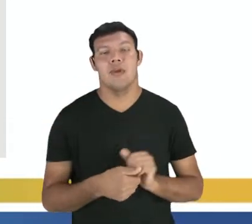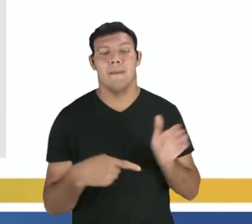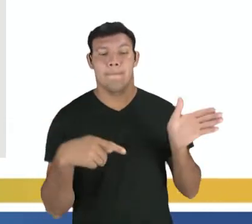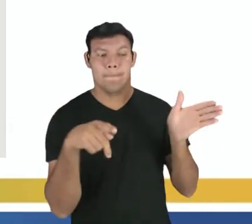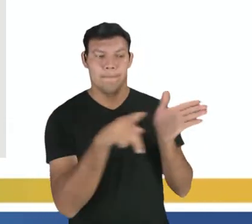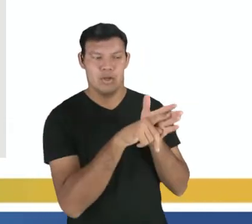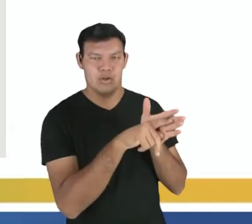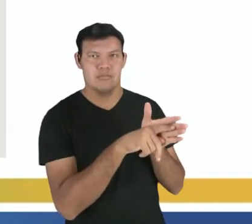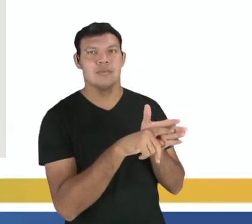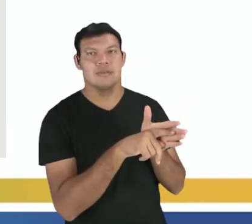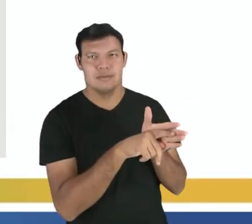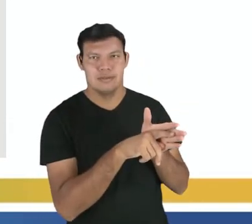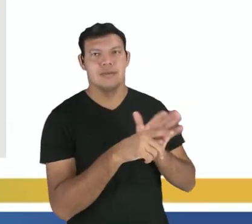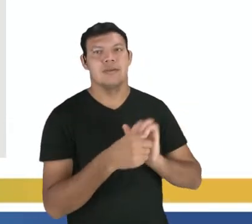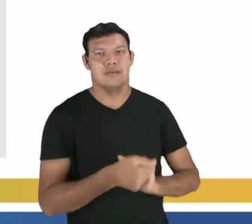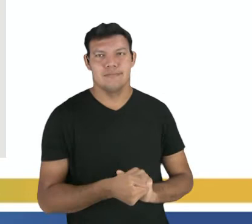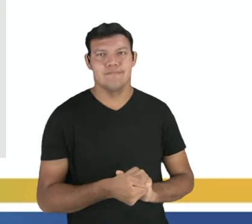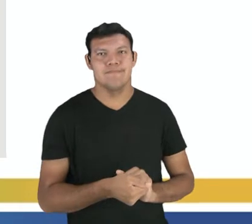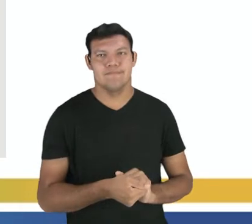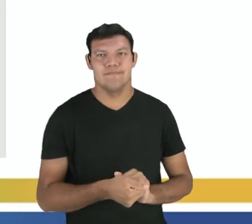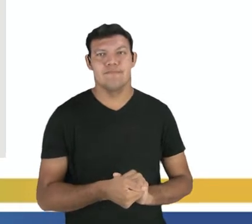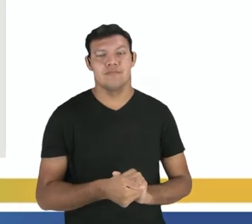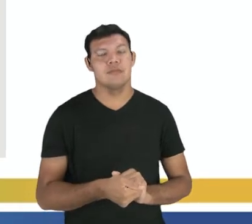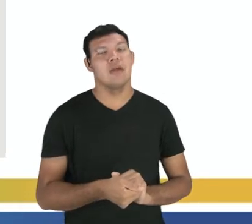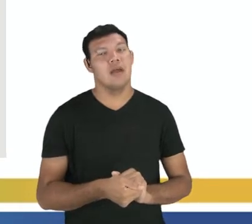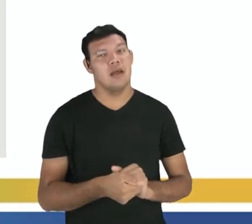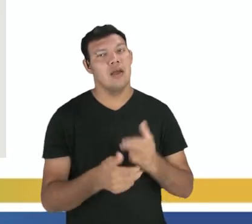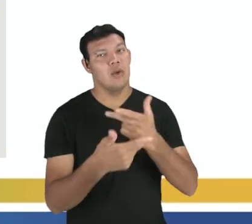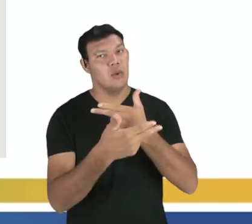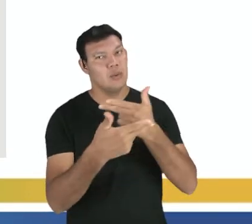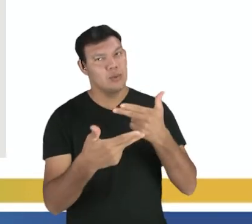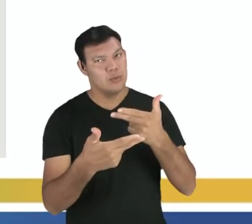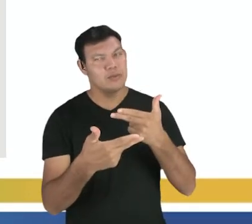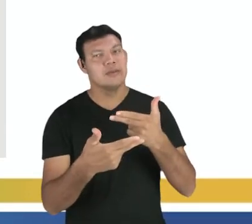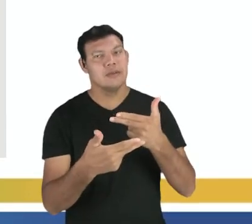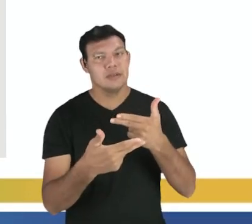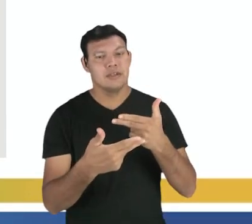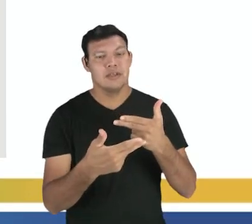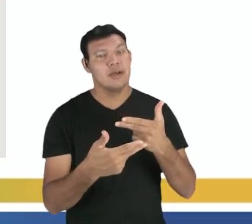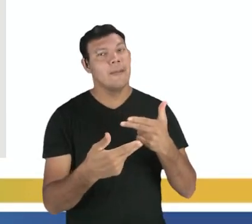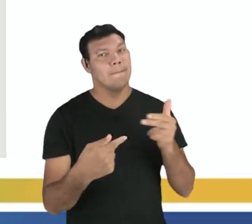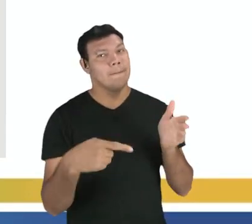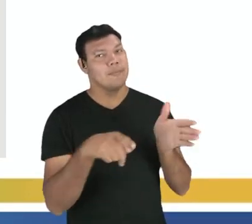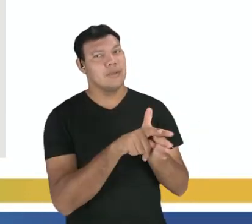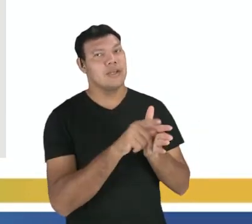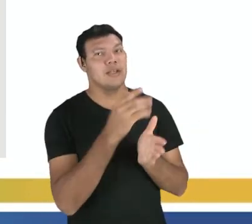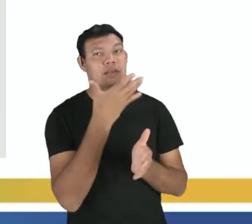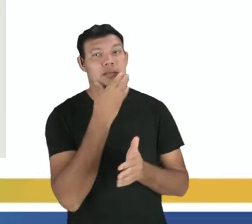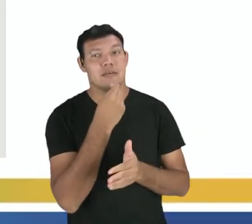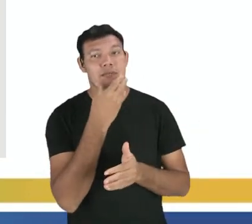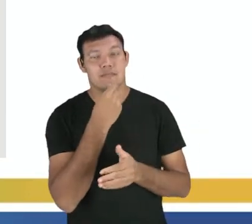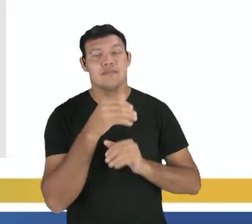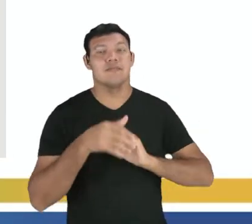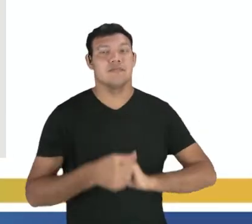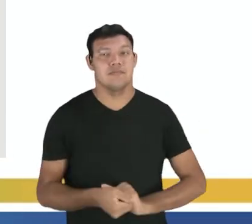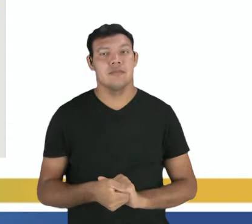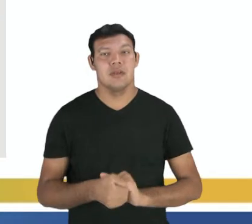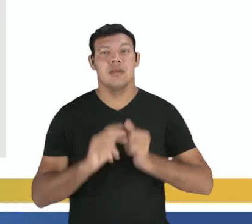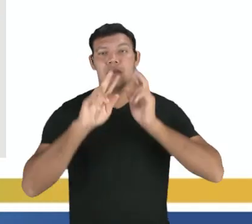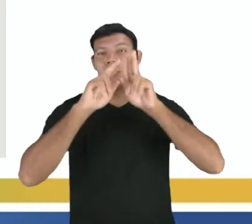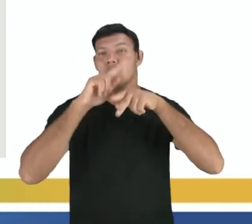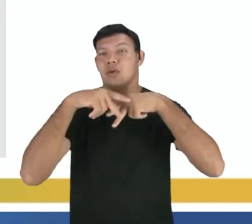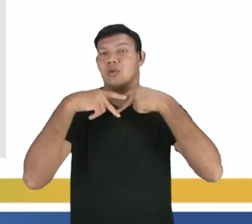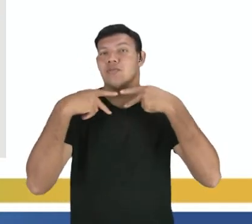O segundo elemento vai ser posse do anterior. O homem cuja gravata é preta. A gravata